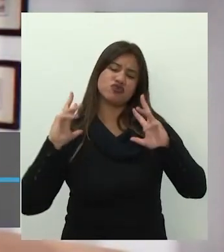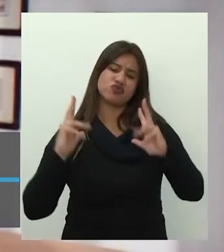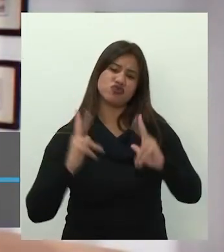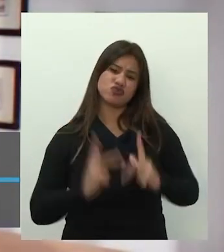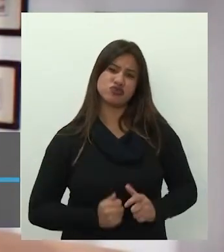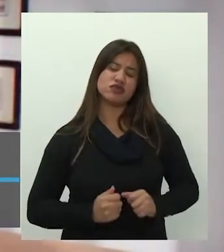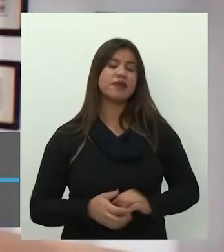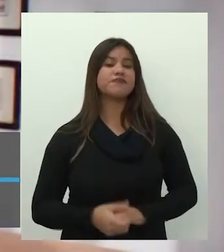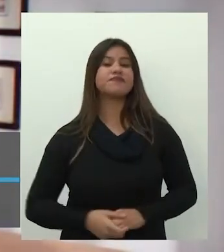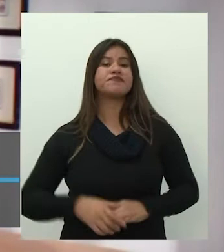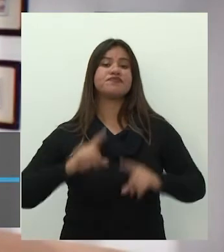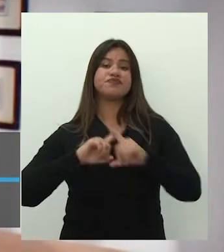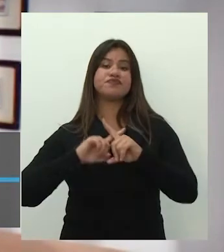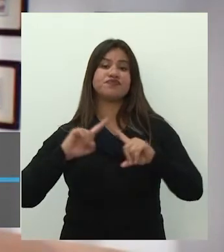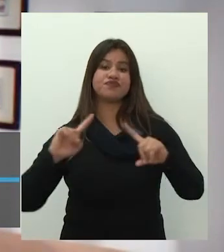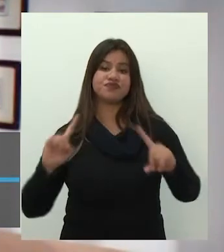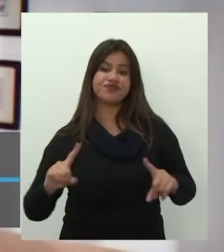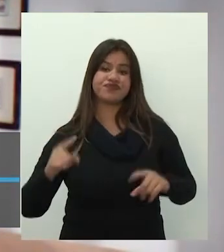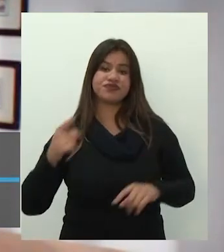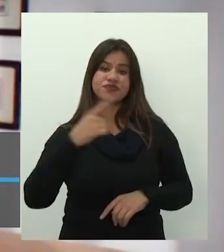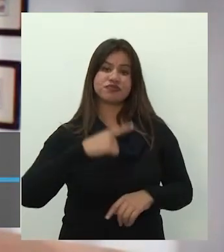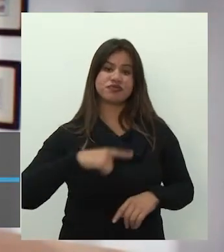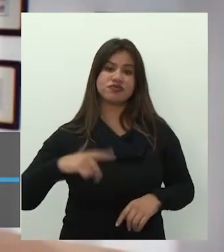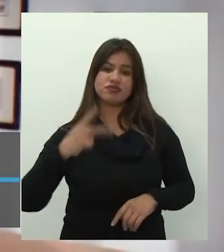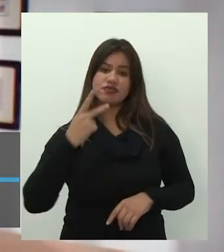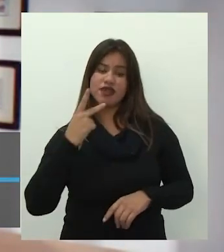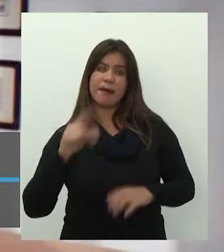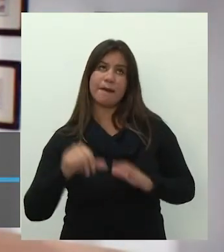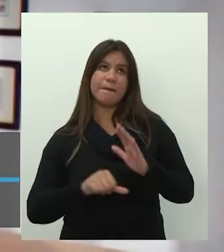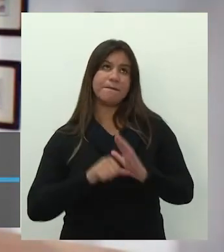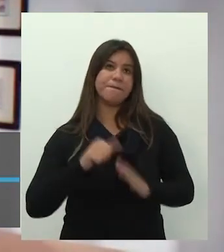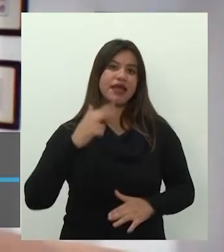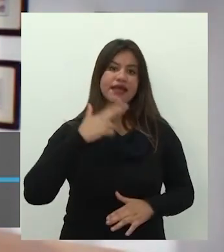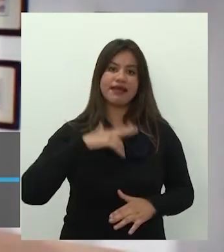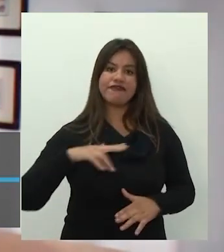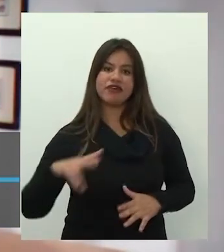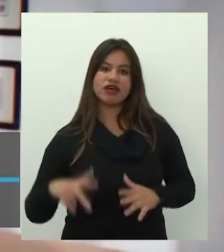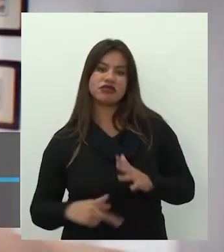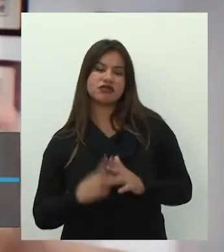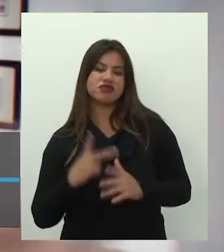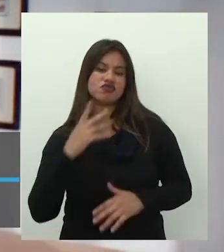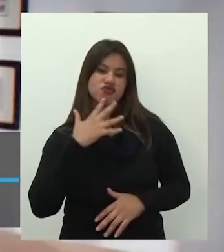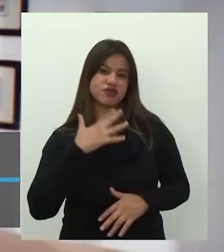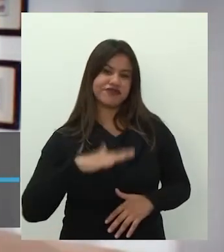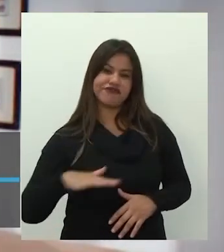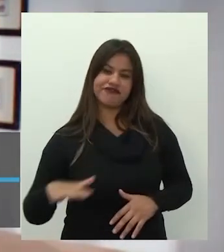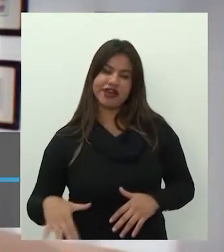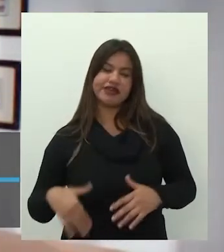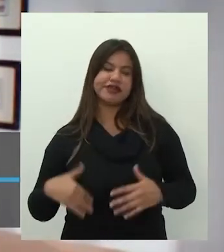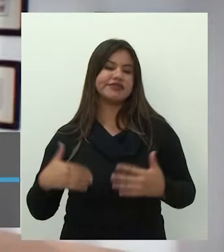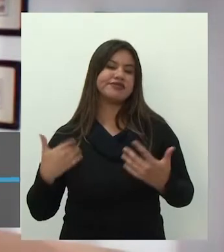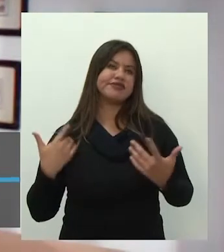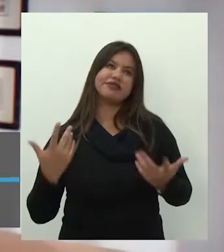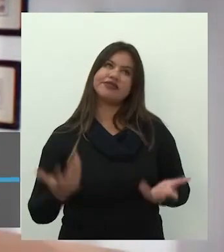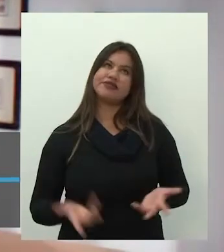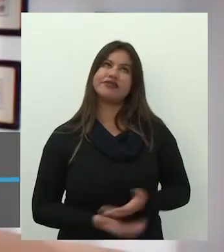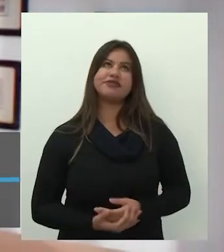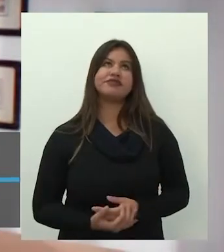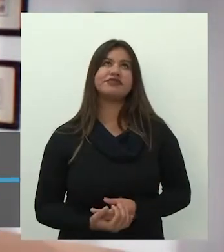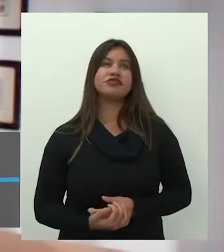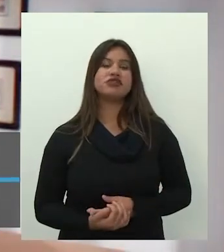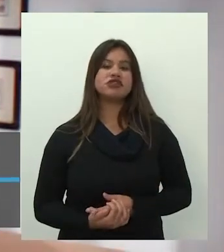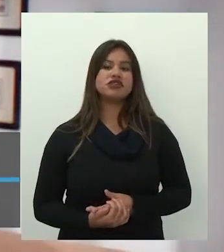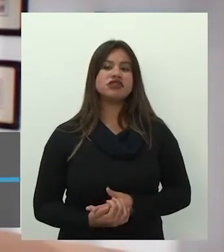do mesmo jeito que a gente chama de primeira infância, segunda infância, e que esses nomes até mudam um